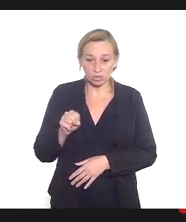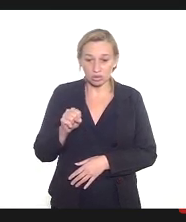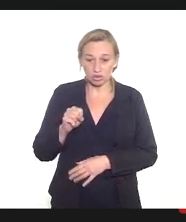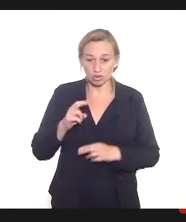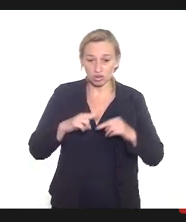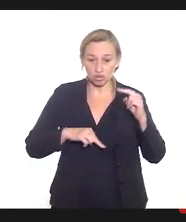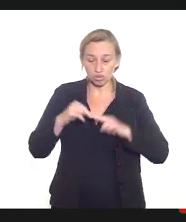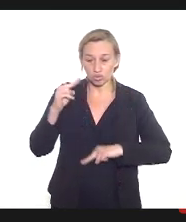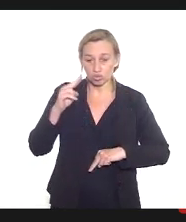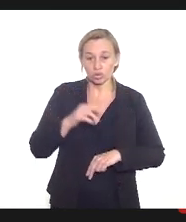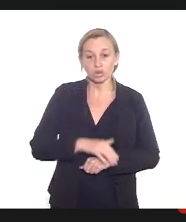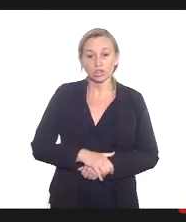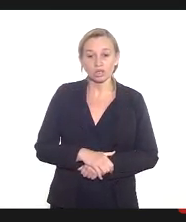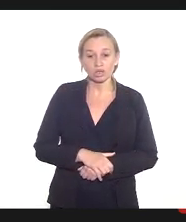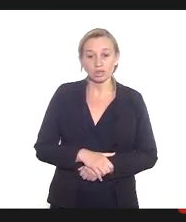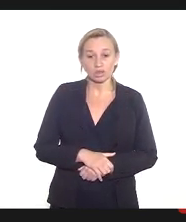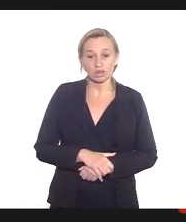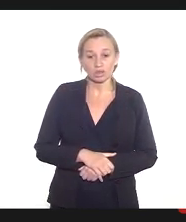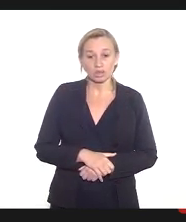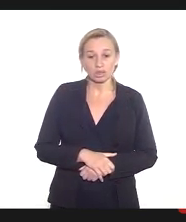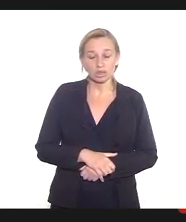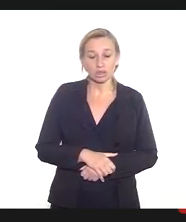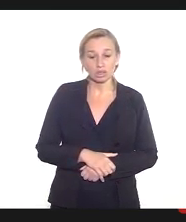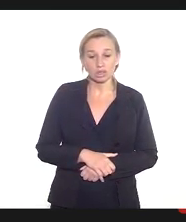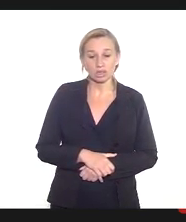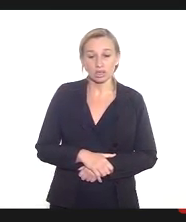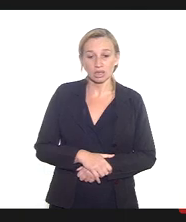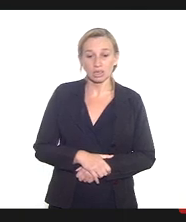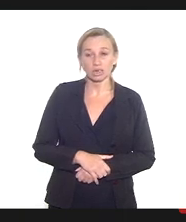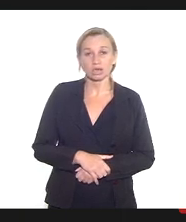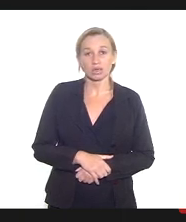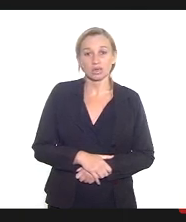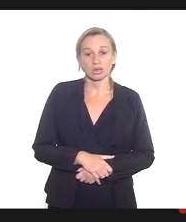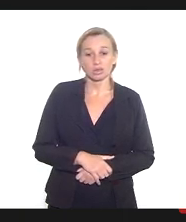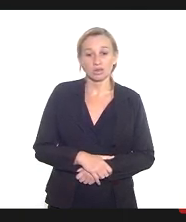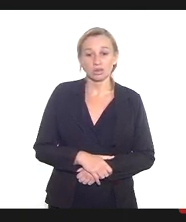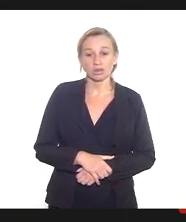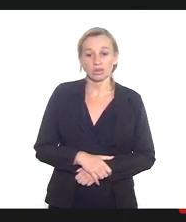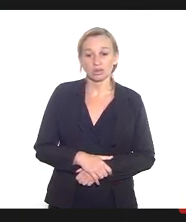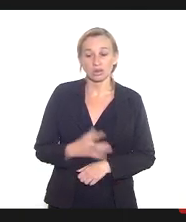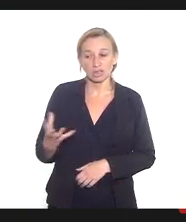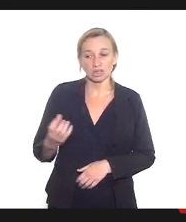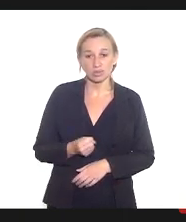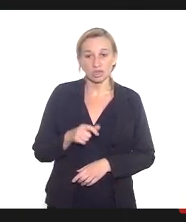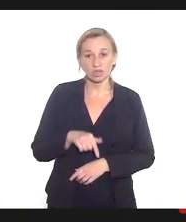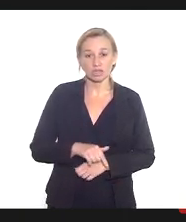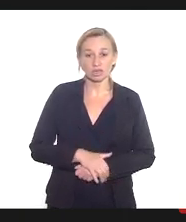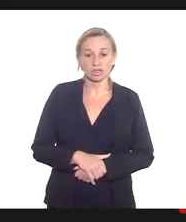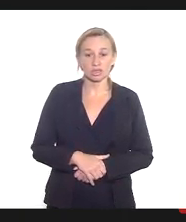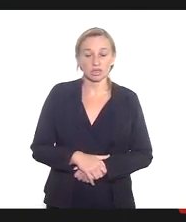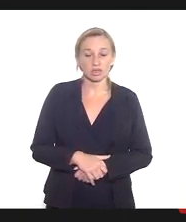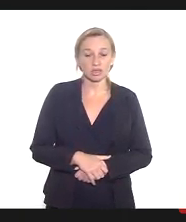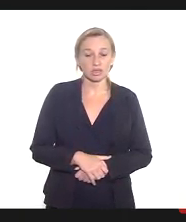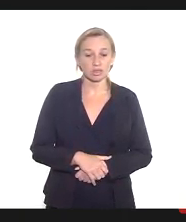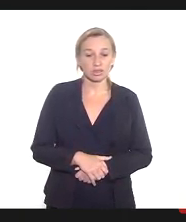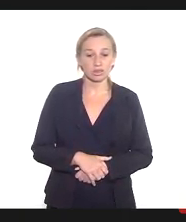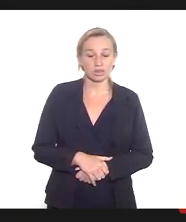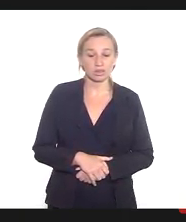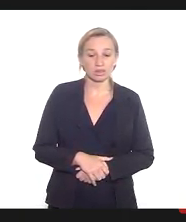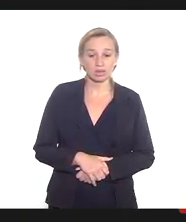aqui ela tá na minha frente é possível recebi aqui é que